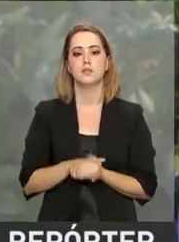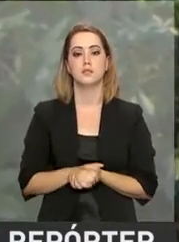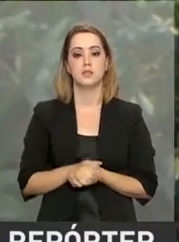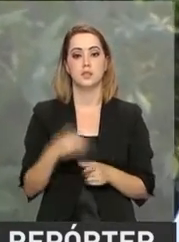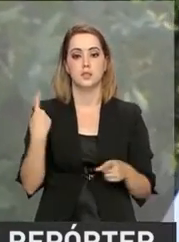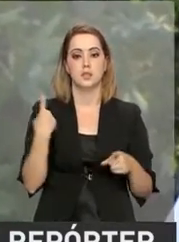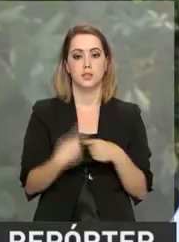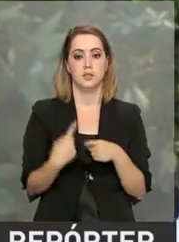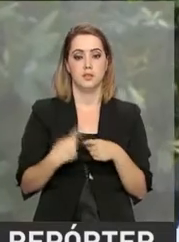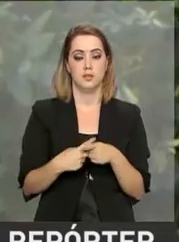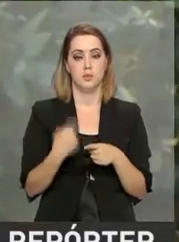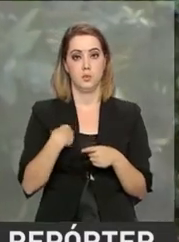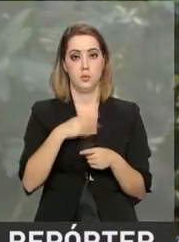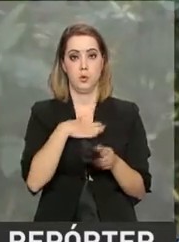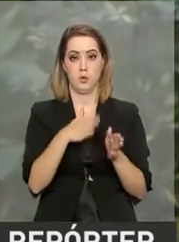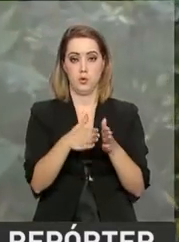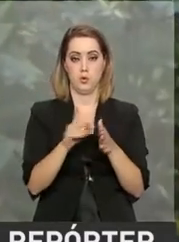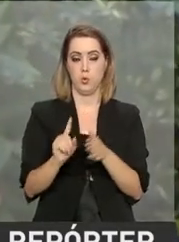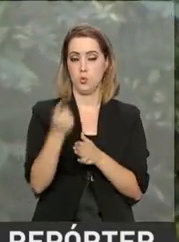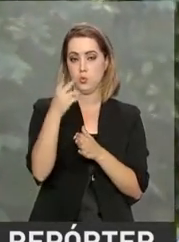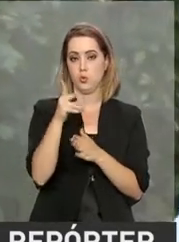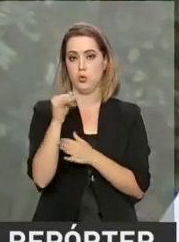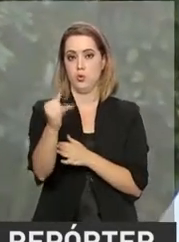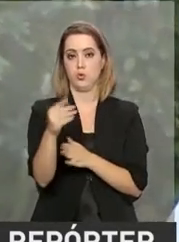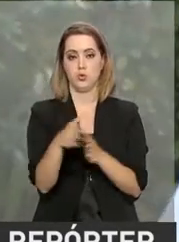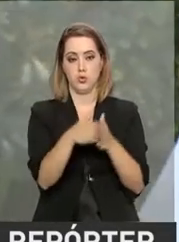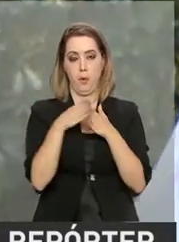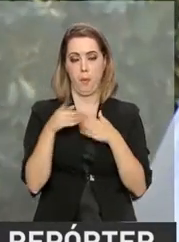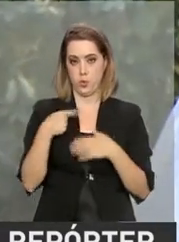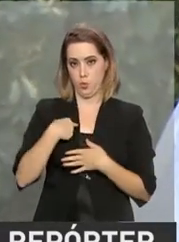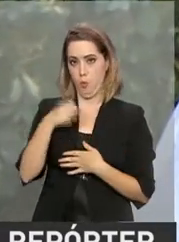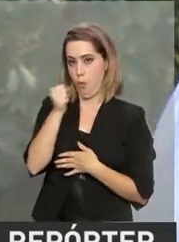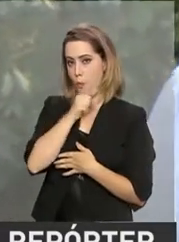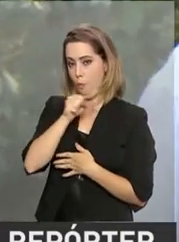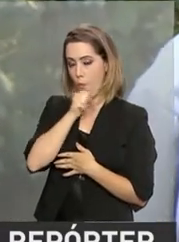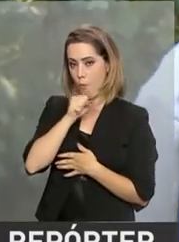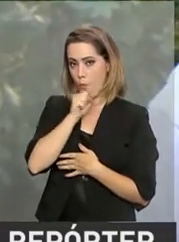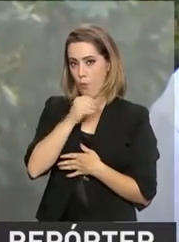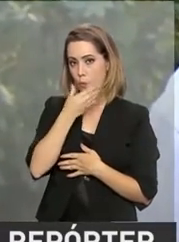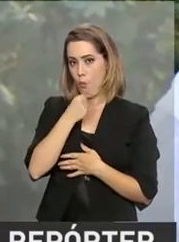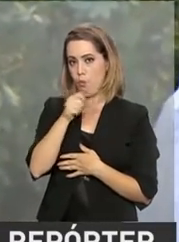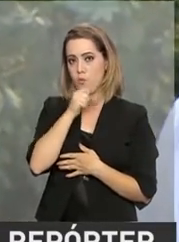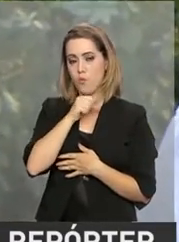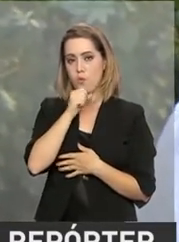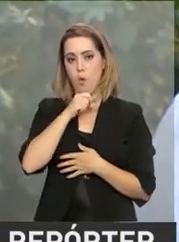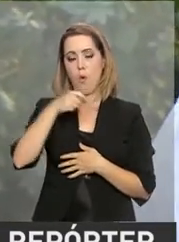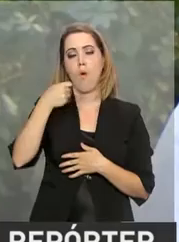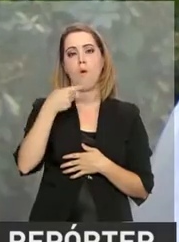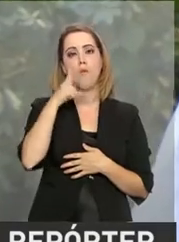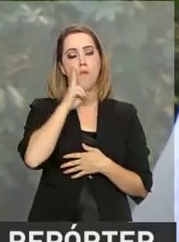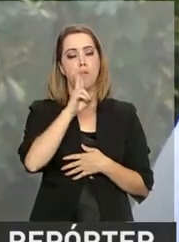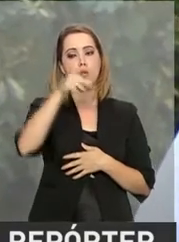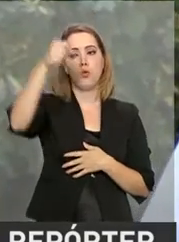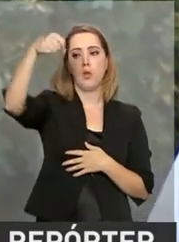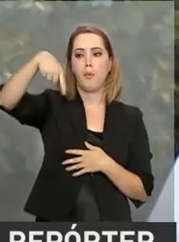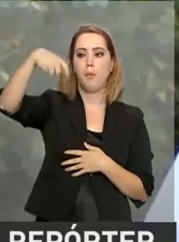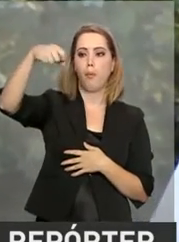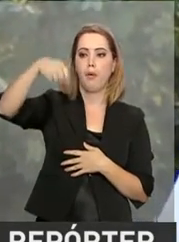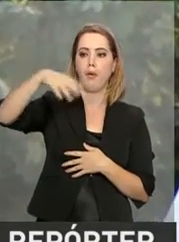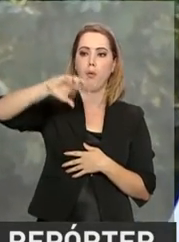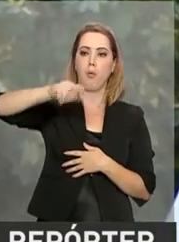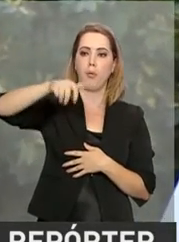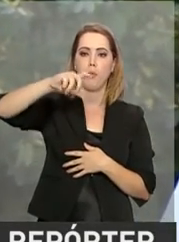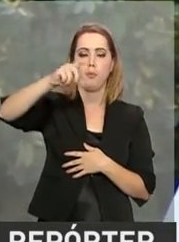Por quê? Um dia eu pedi para o meu avô não deixar a torneira ficar pingando,